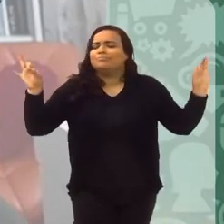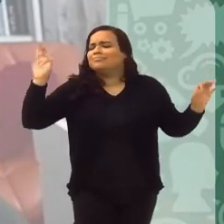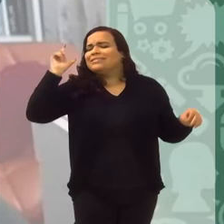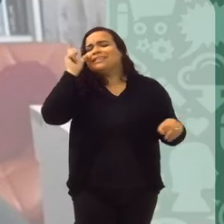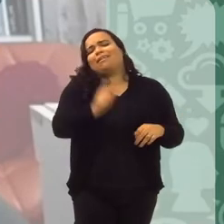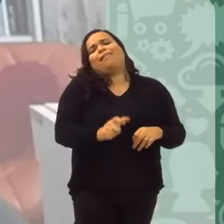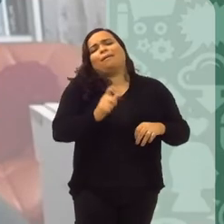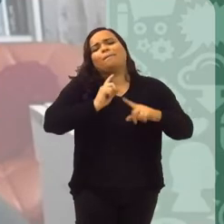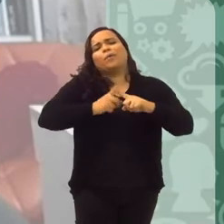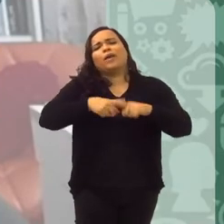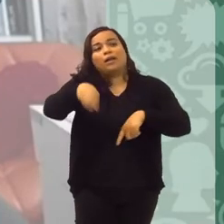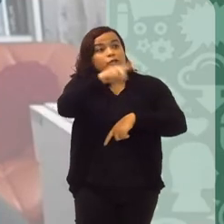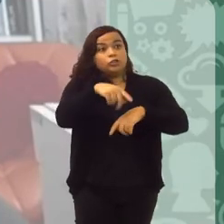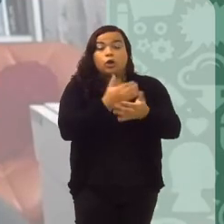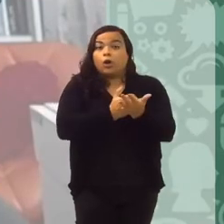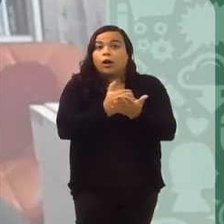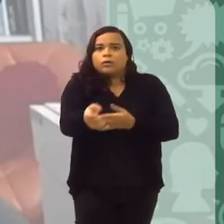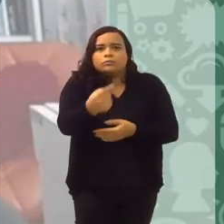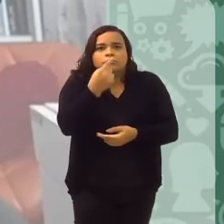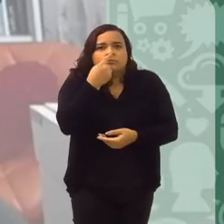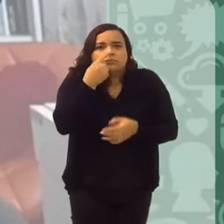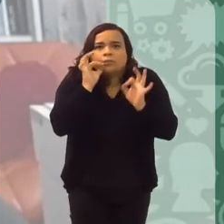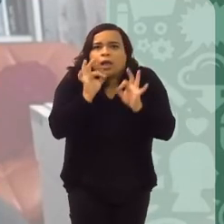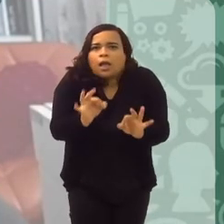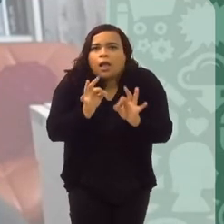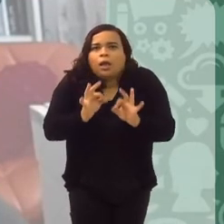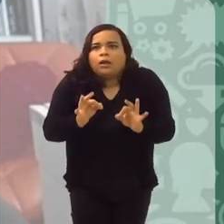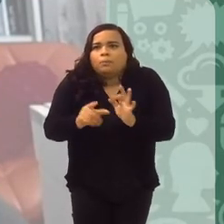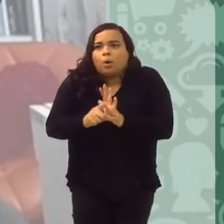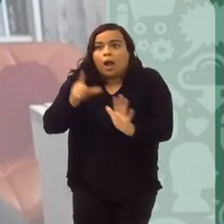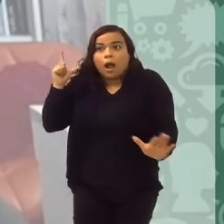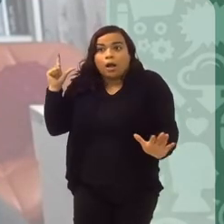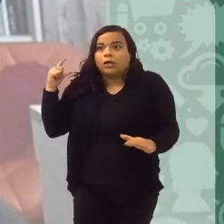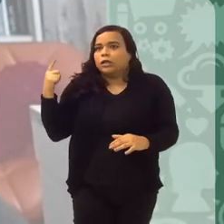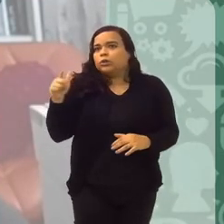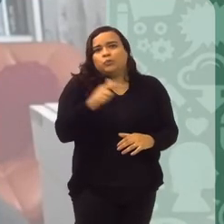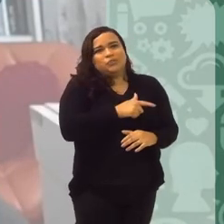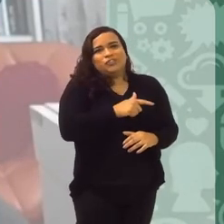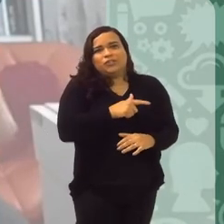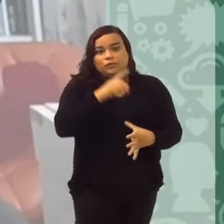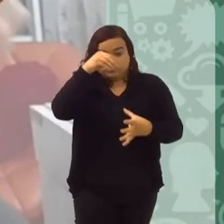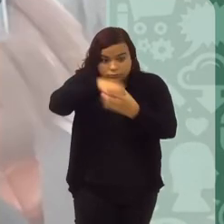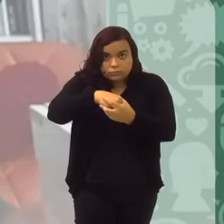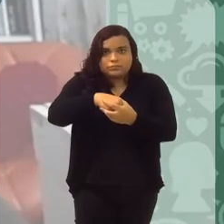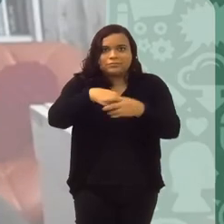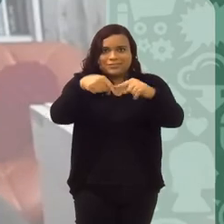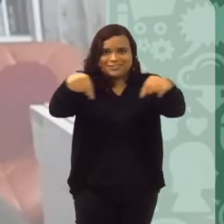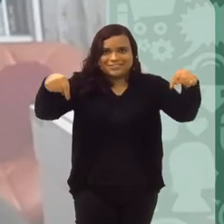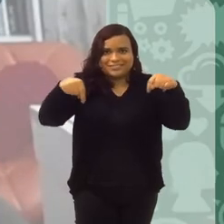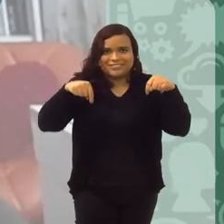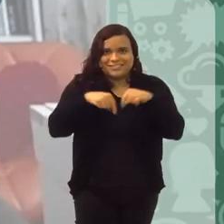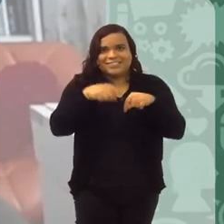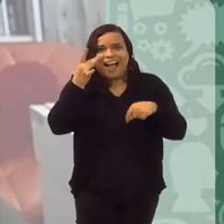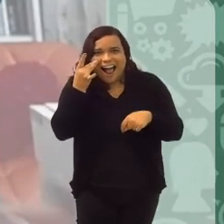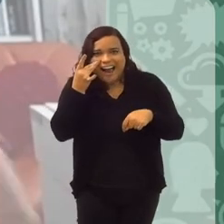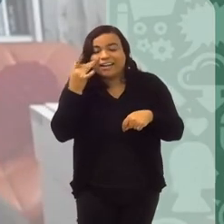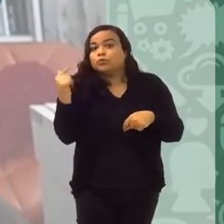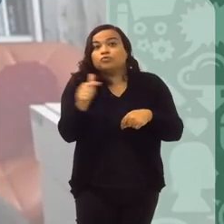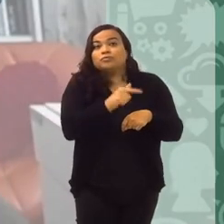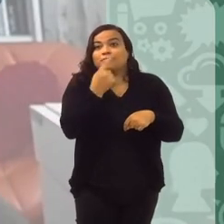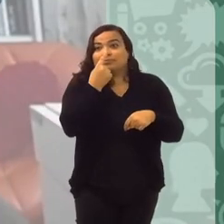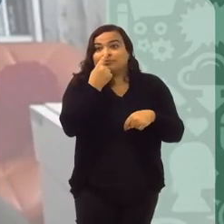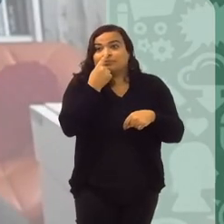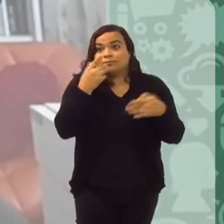muito interessante, porque eles começaram a pegar uma intimidade que eles não conseguiam ter no consultório.